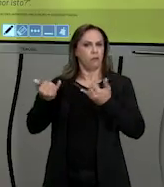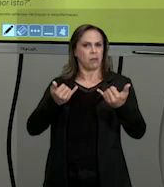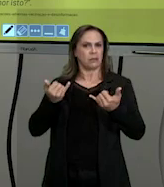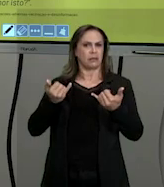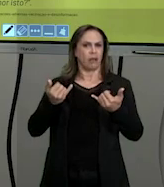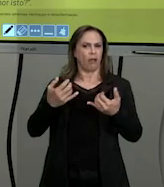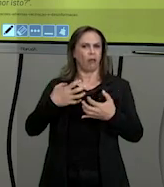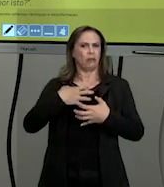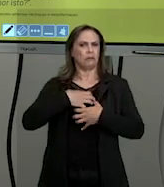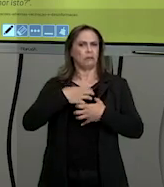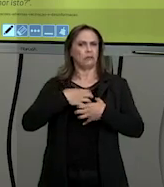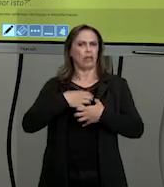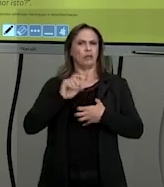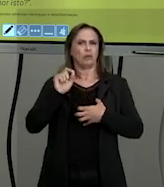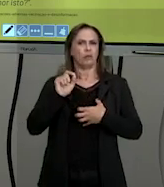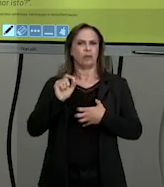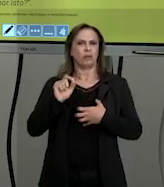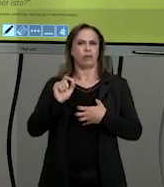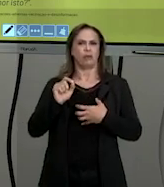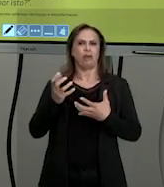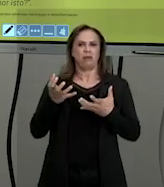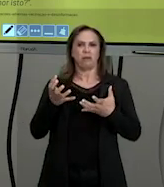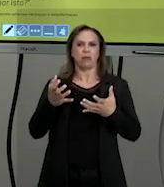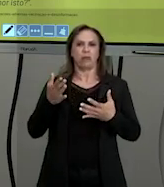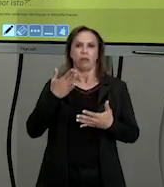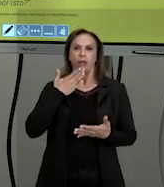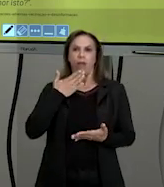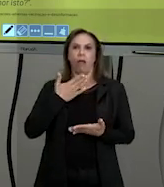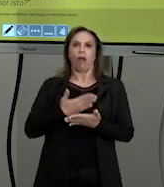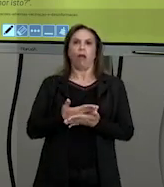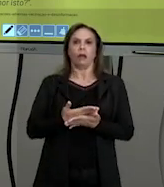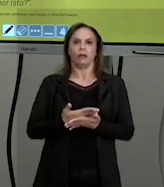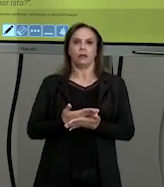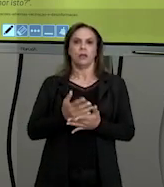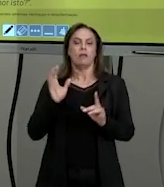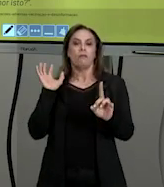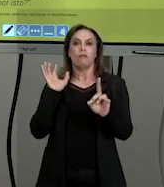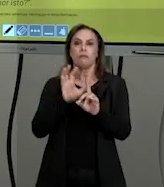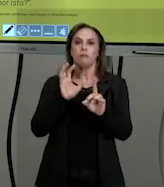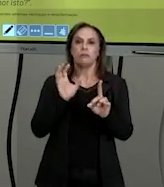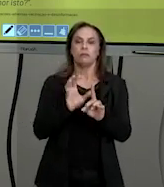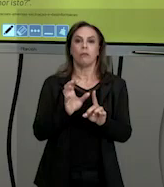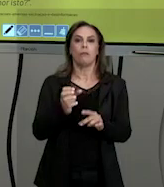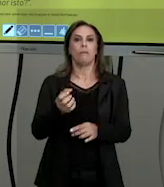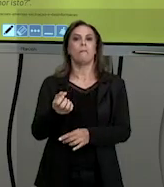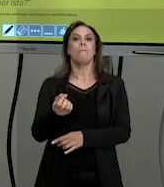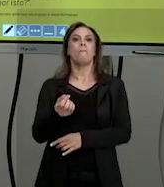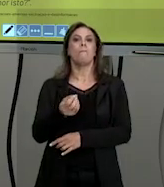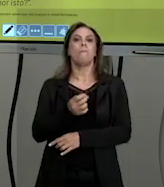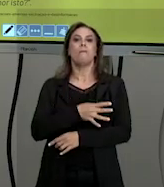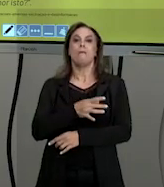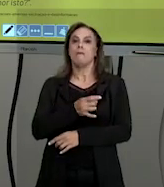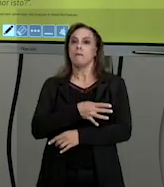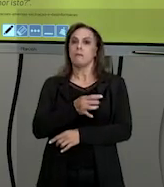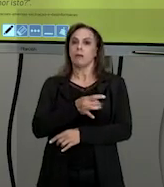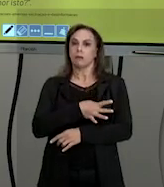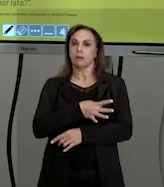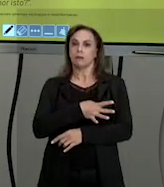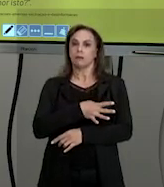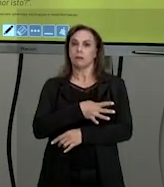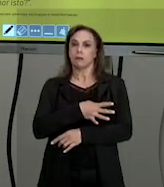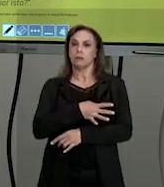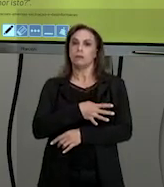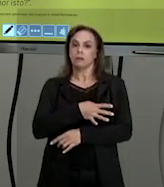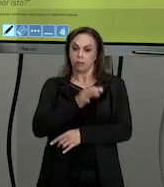sensacionalista, causa nas pessoas de fato muito medo. E esse medo é legítimo. E o